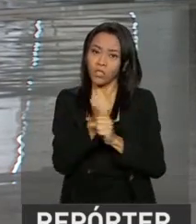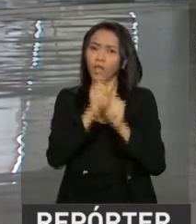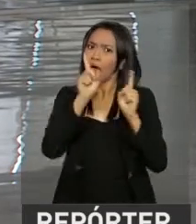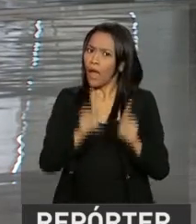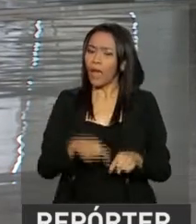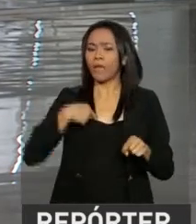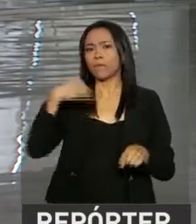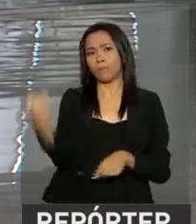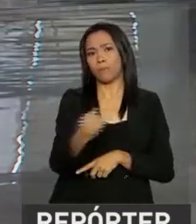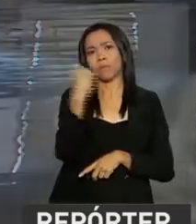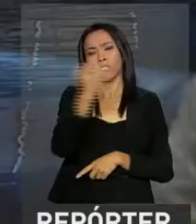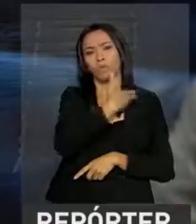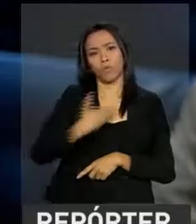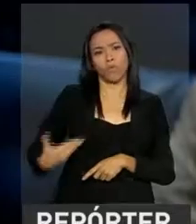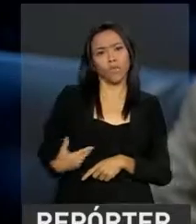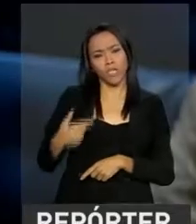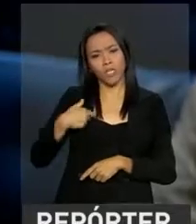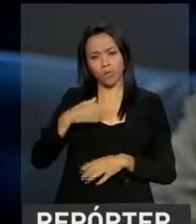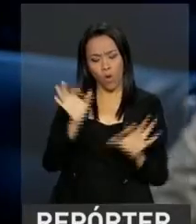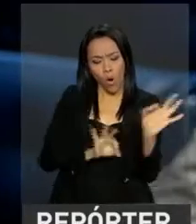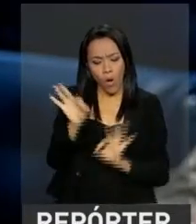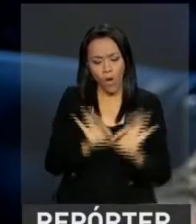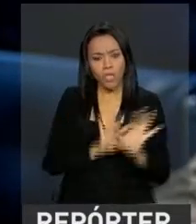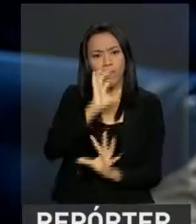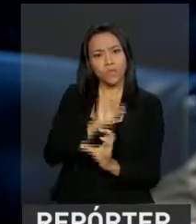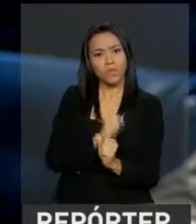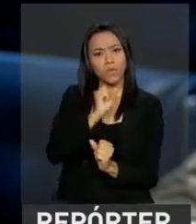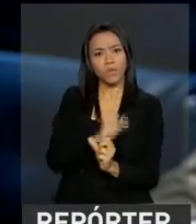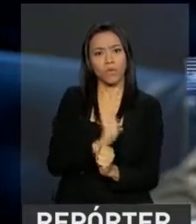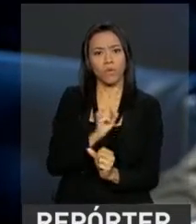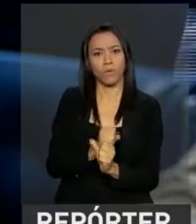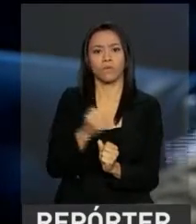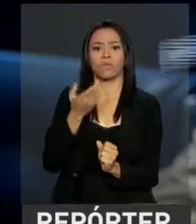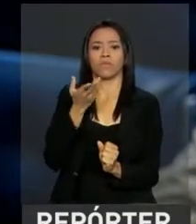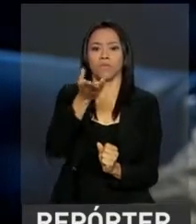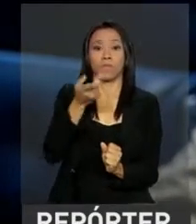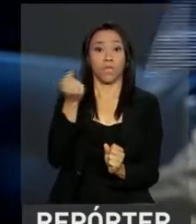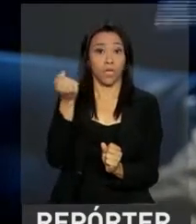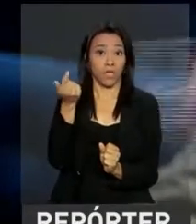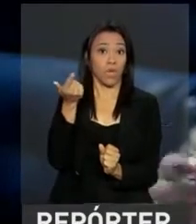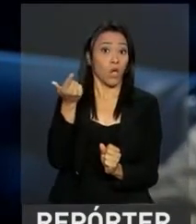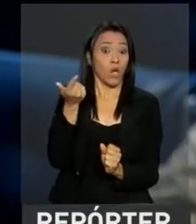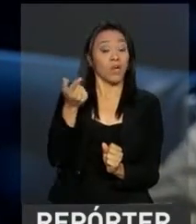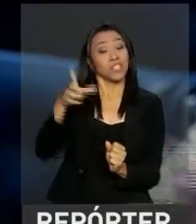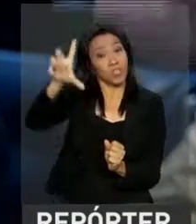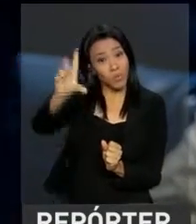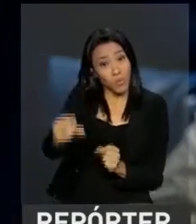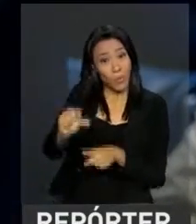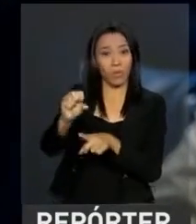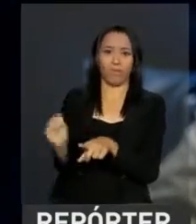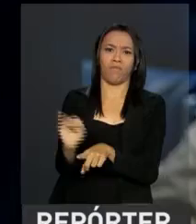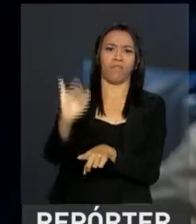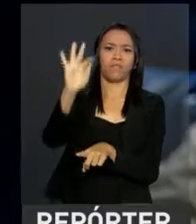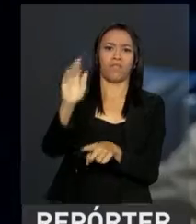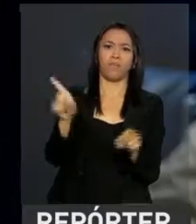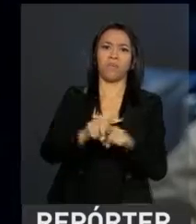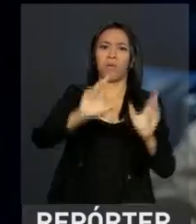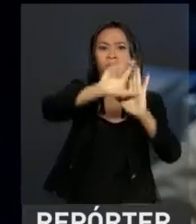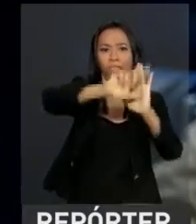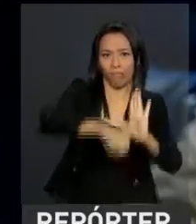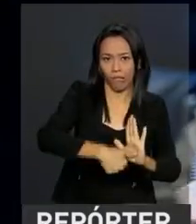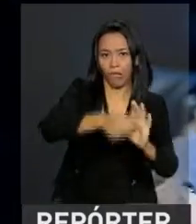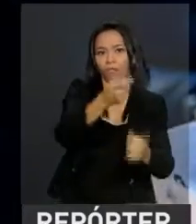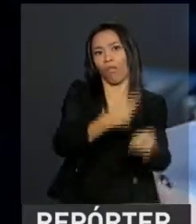organizar as contas públicas para que haja aí é um recuo na inflação e na recessão